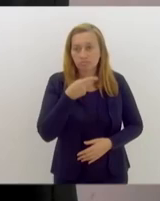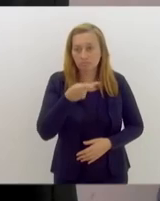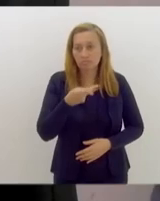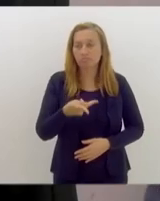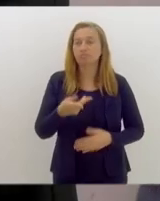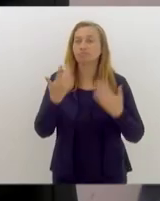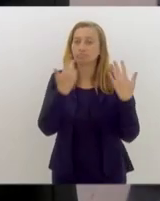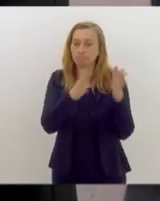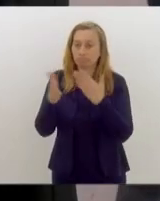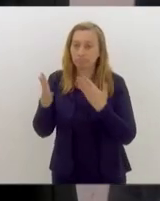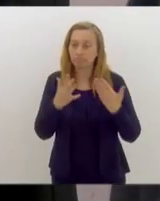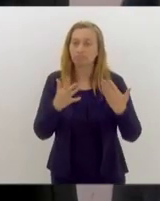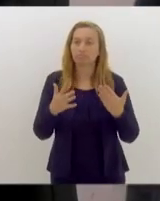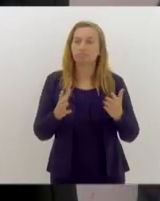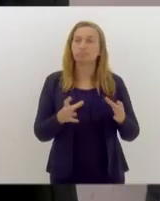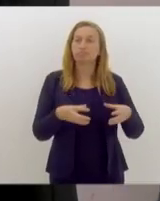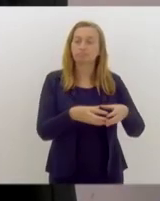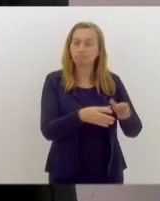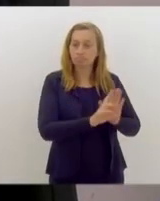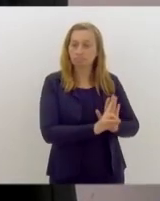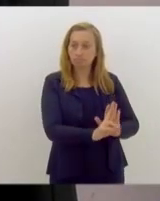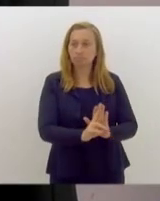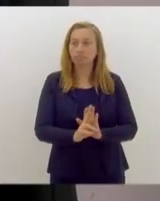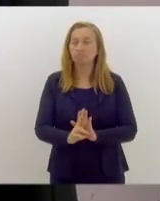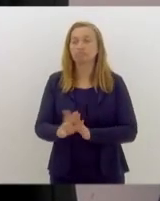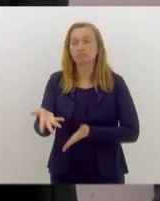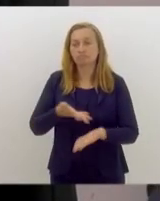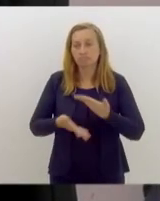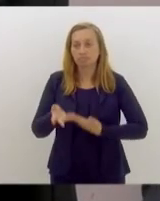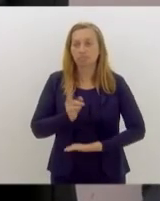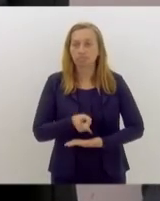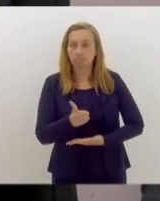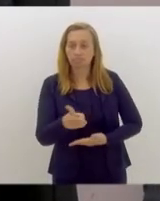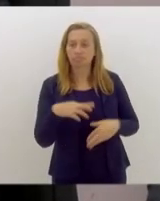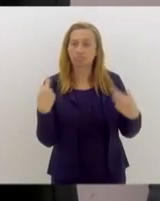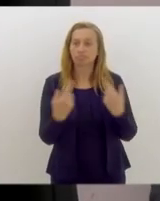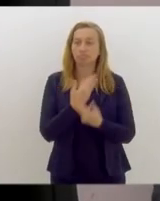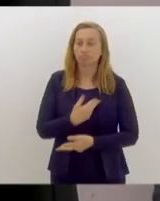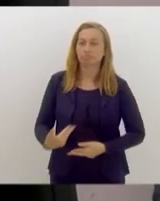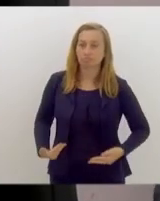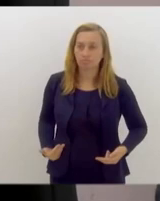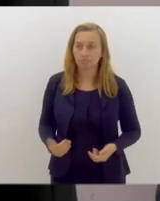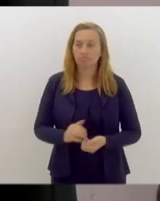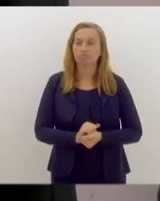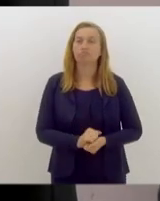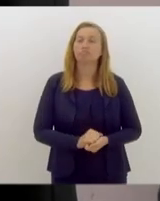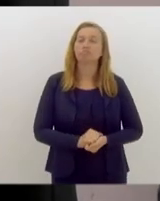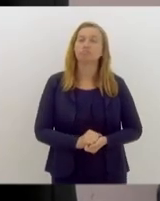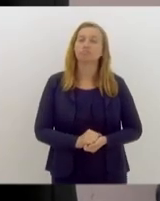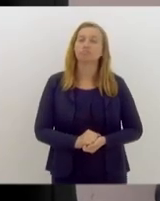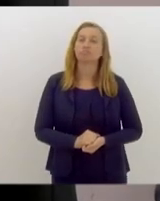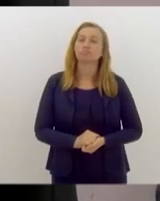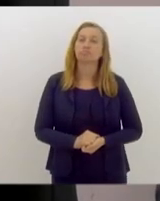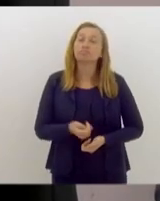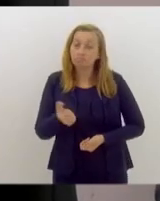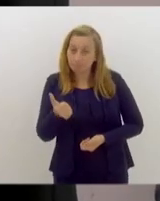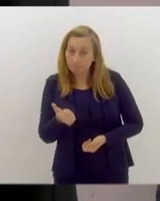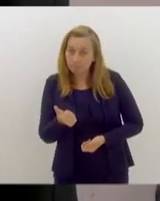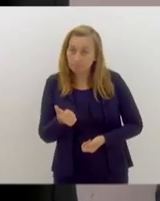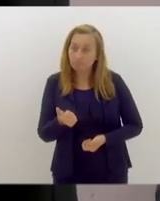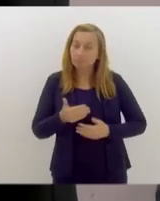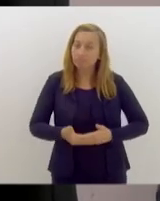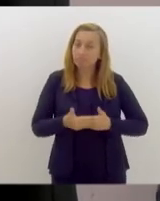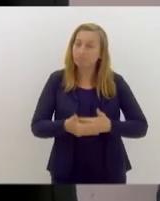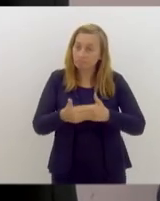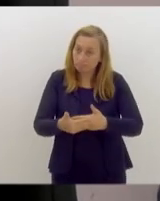parabéns às entidades que estão se manifestando, que participam regularmente das nossas audiências públicas, sem as quais os poucos e duríssimos